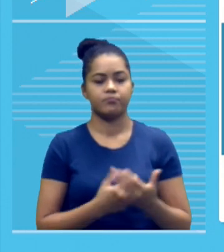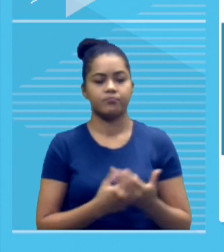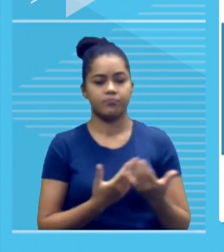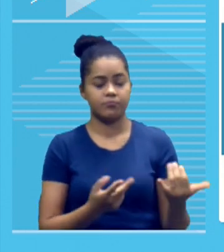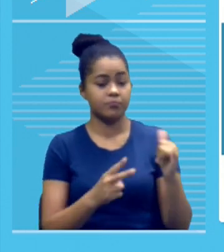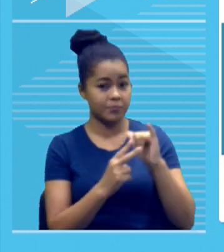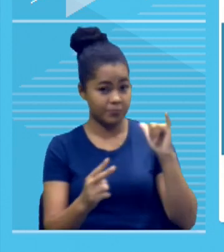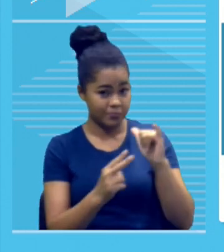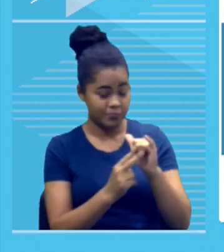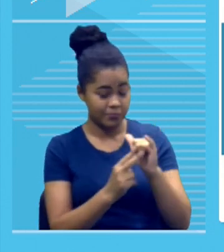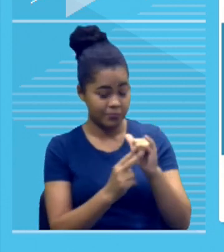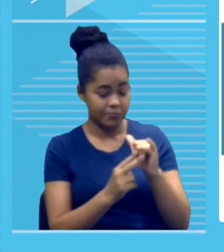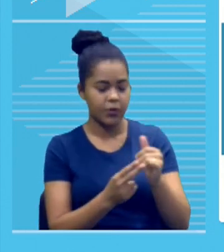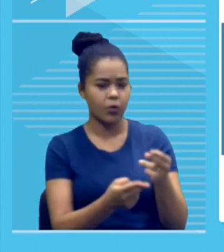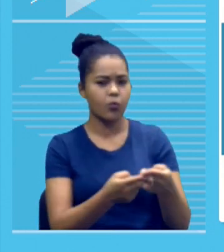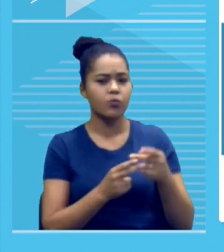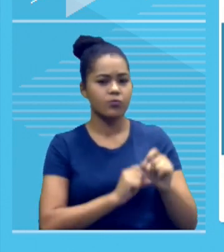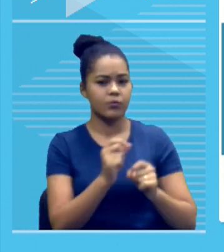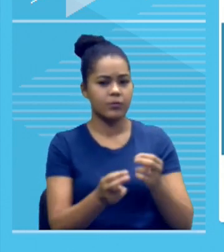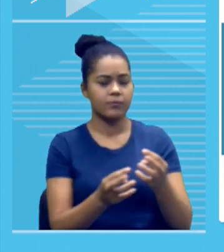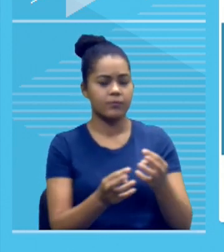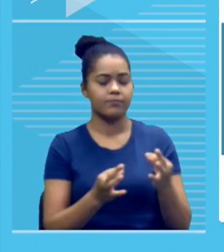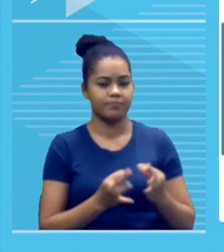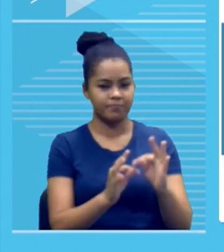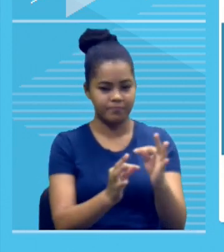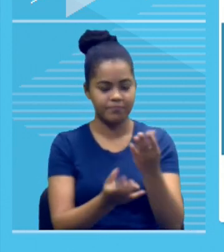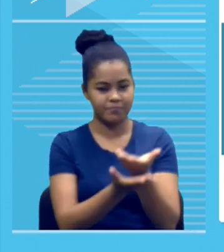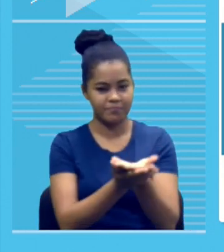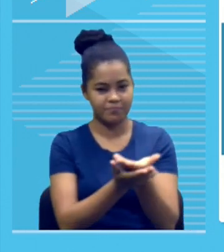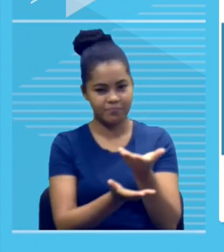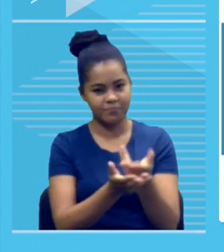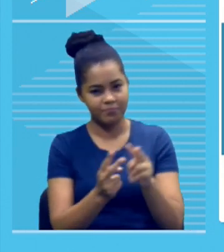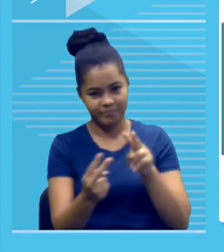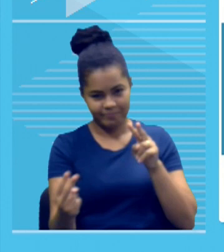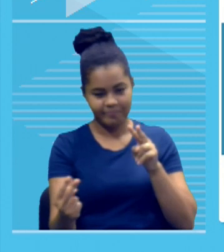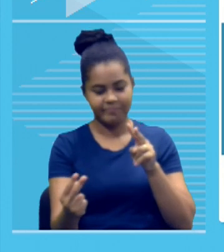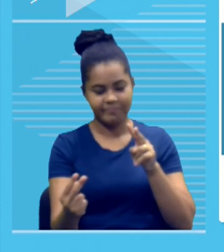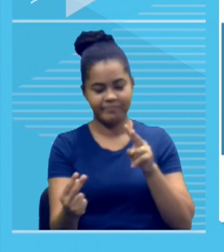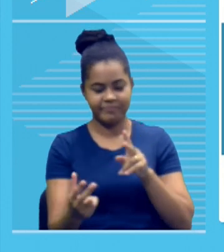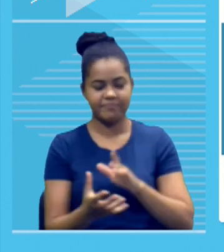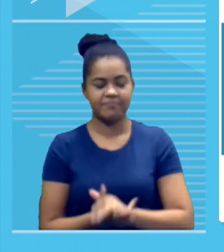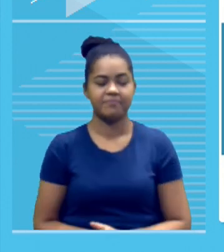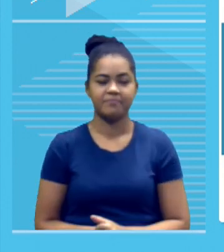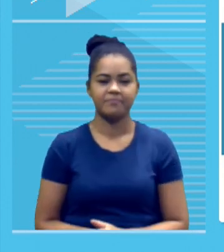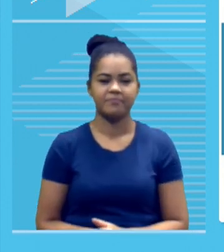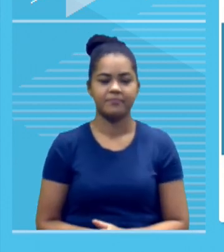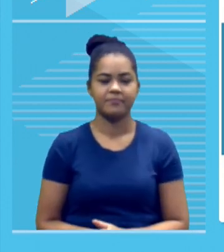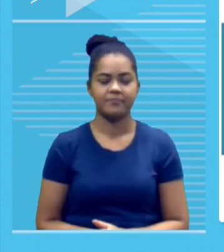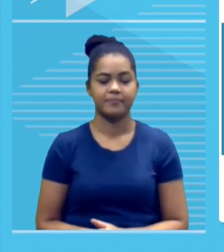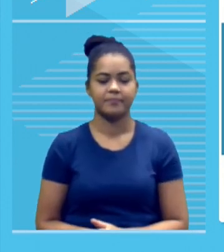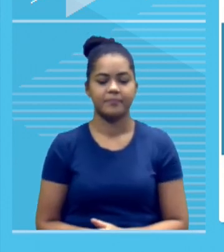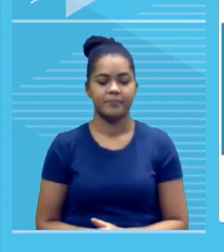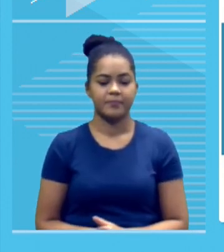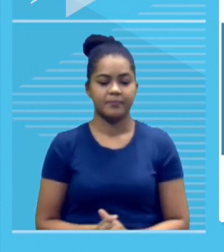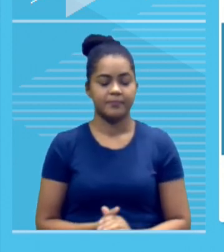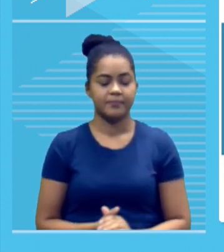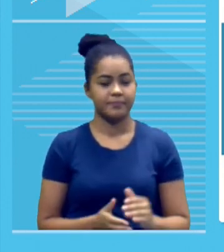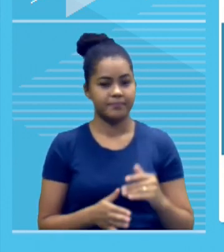Programa do canal Educação Seduc. Pois muito bem. Como é de praxe, a gente sempre coloca aqui para